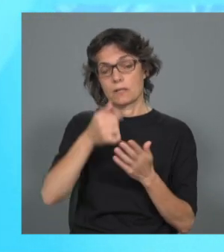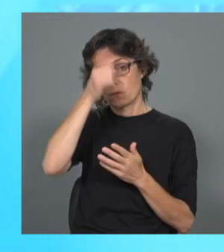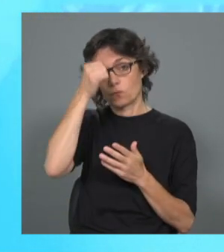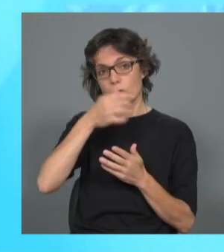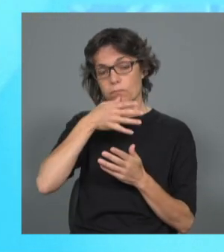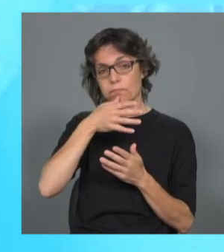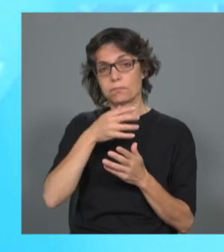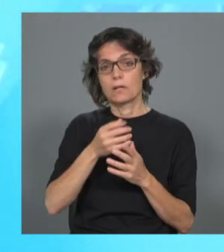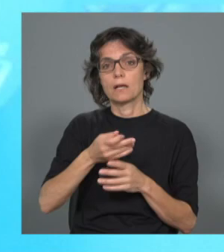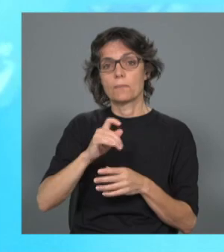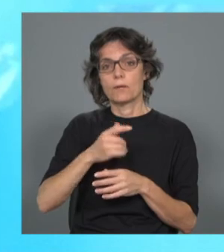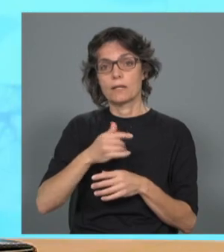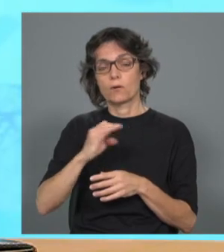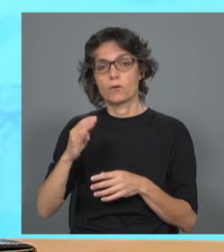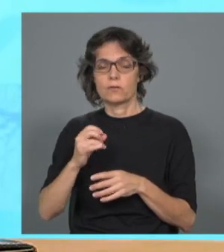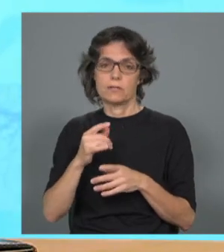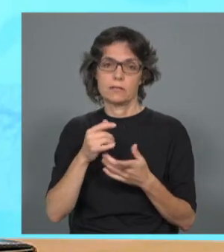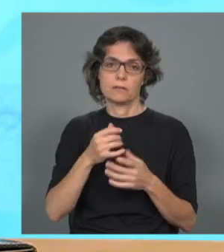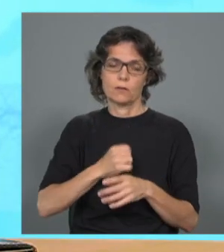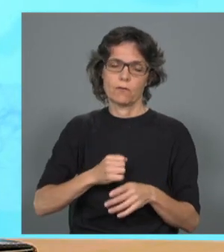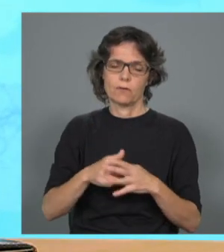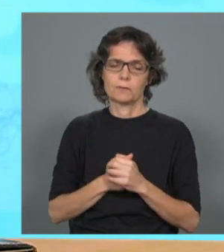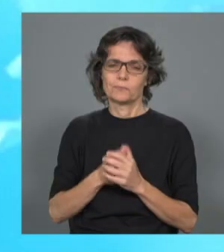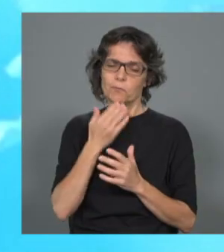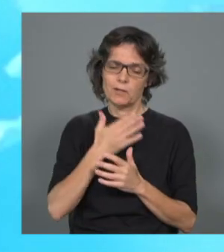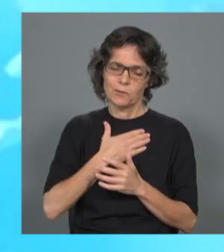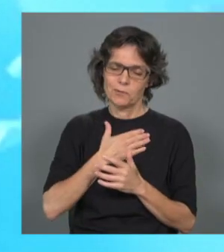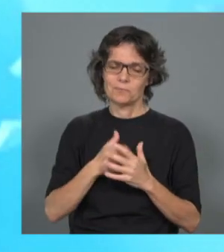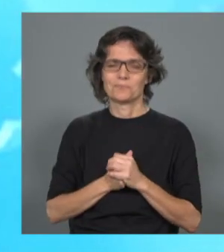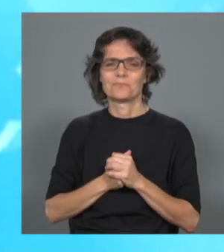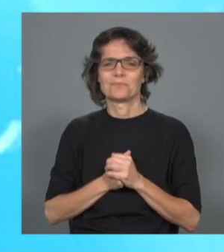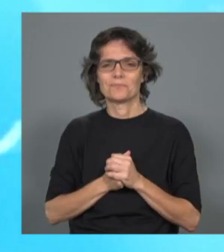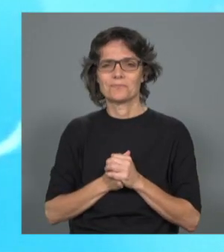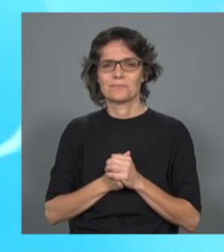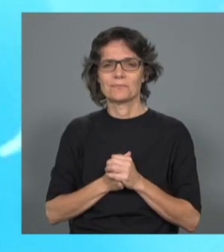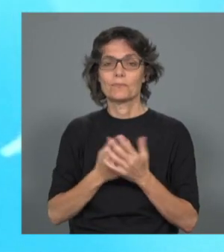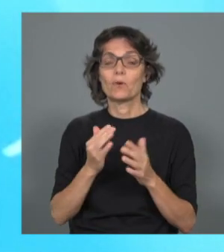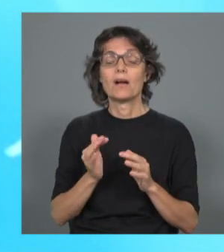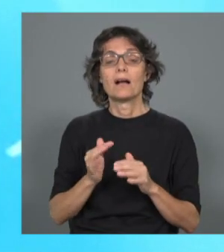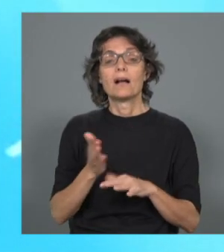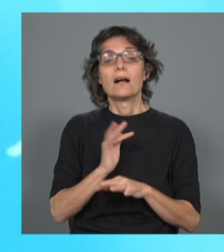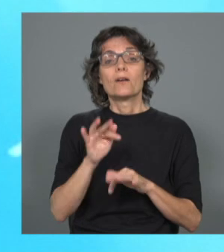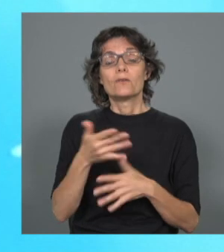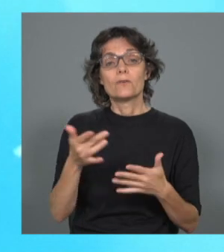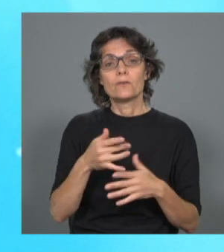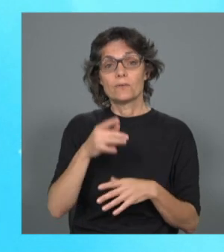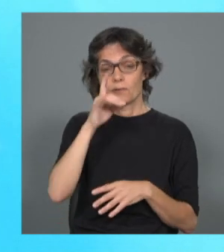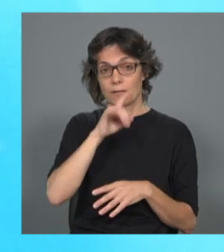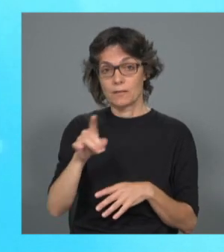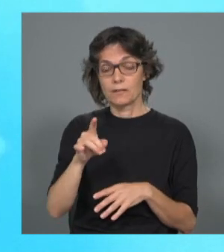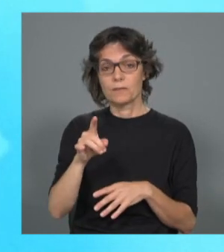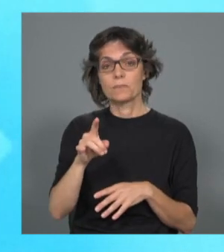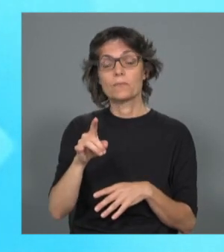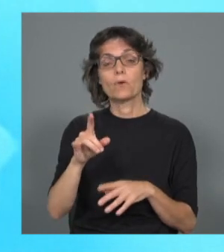domingo de Pentecostes na liturgia católica. Muito obrigado. Muito obrigado, eu também. Antes de terminar, recordo os programas que partilhamos consigo